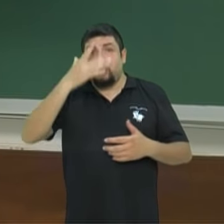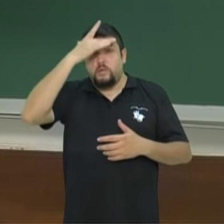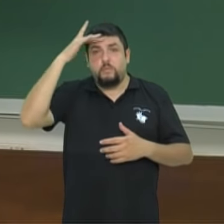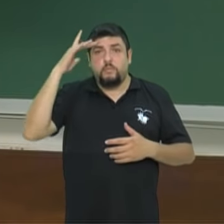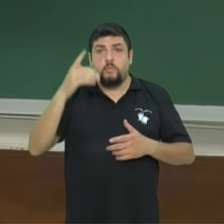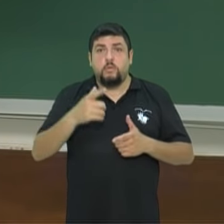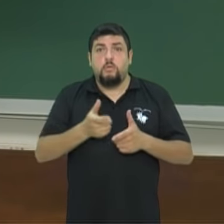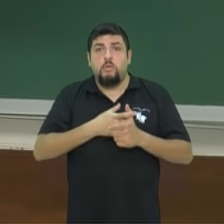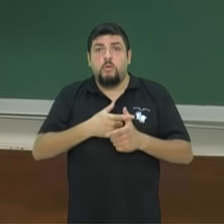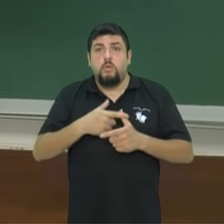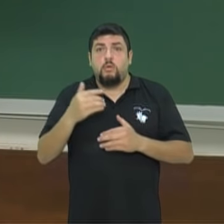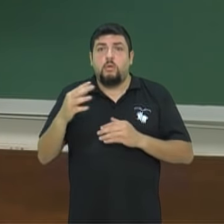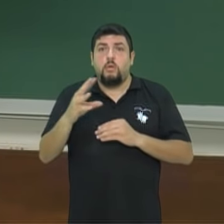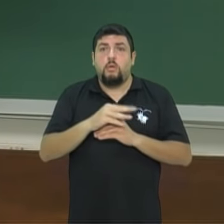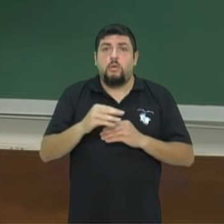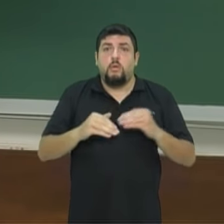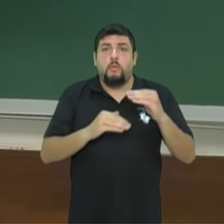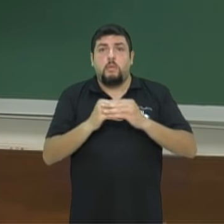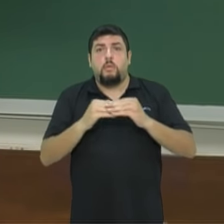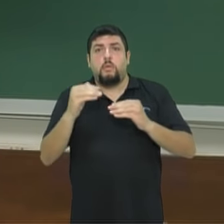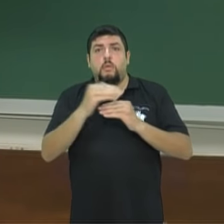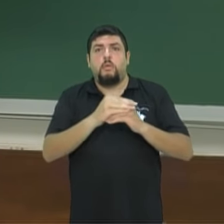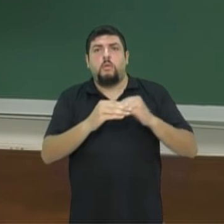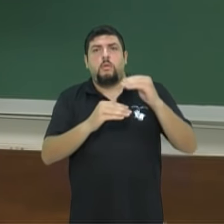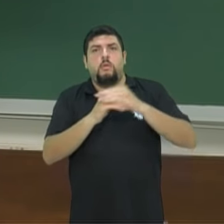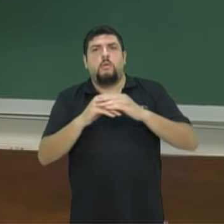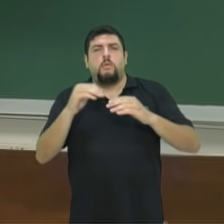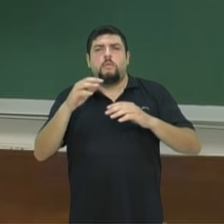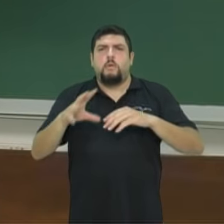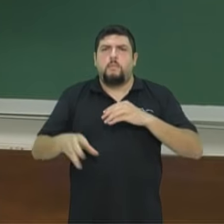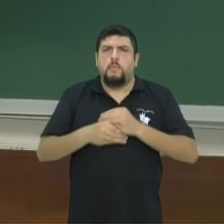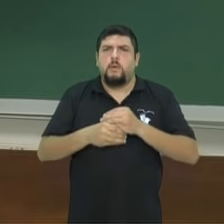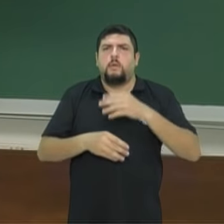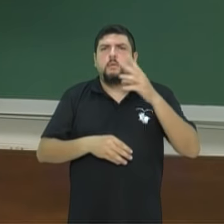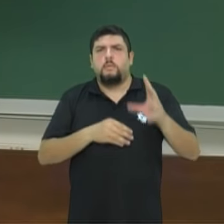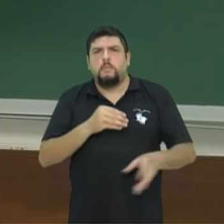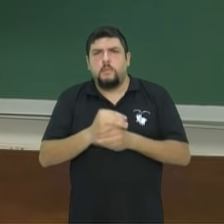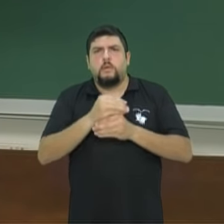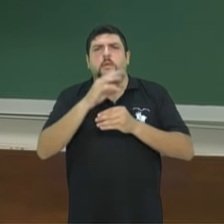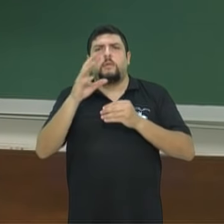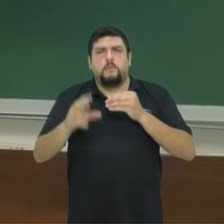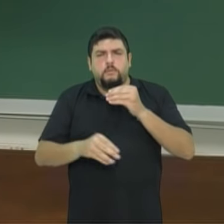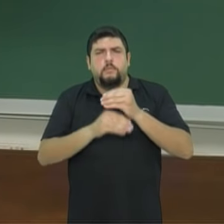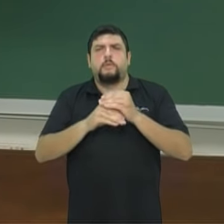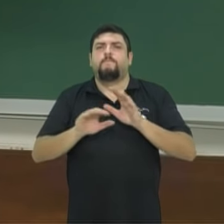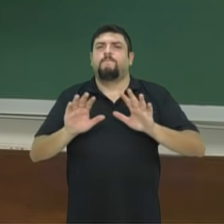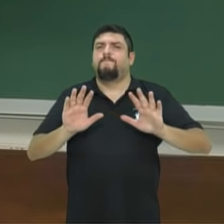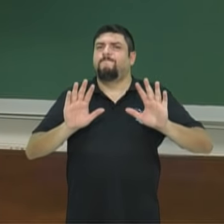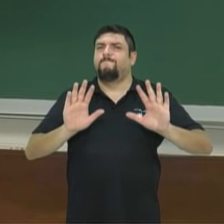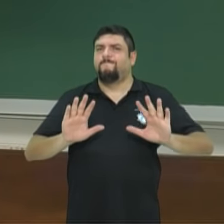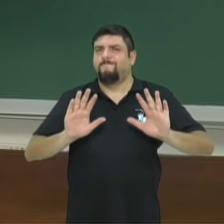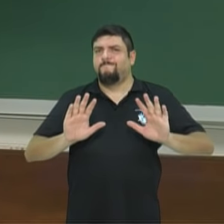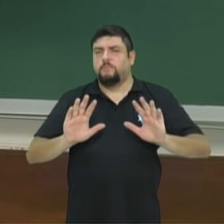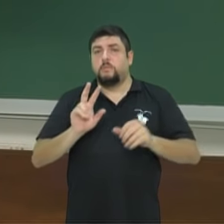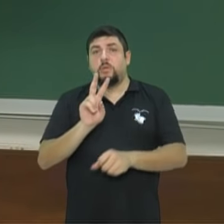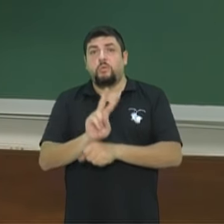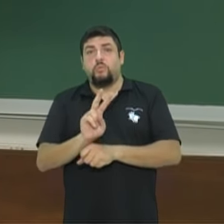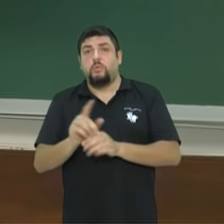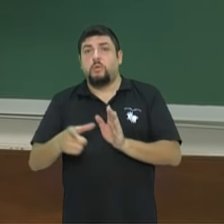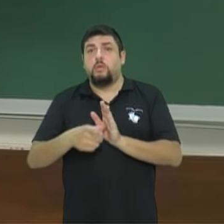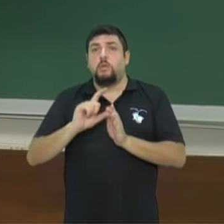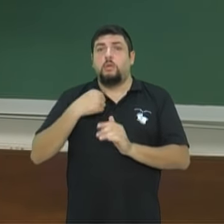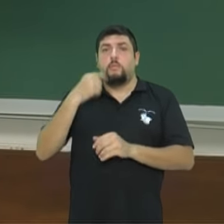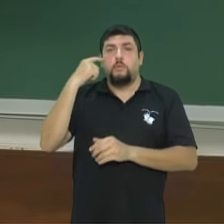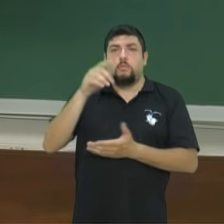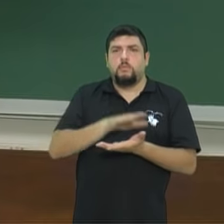vermelho, né? Usando aí uma figura de linguagem, né? Então, tem que tomar muito cuidado, pensar bem, refletir bem, antes de consumir